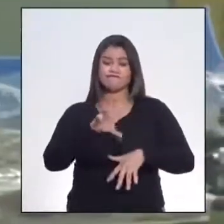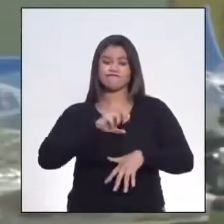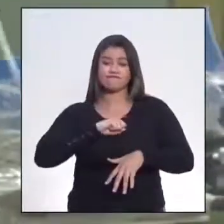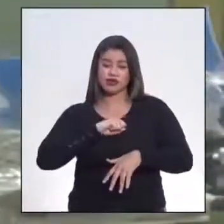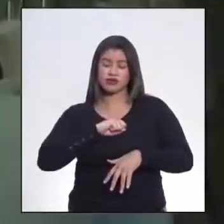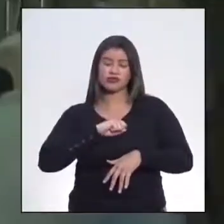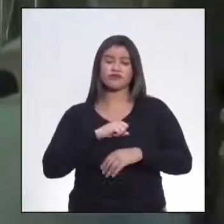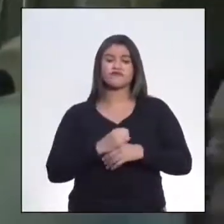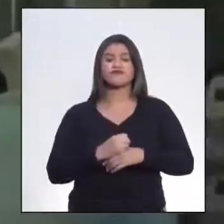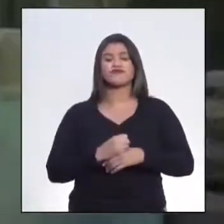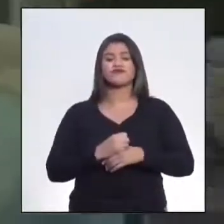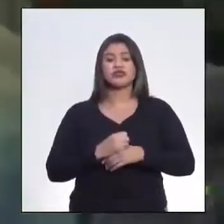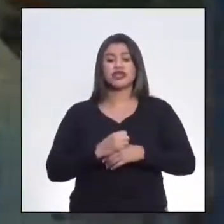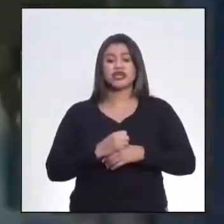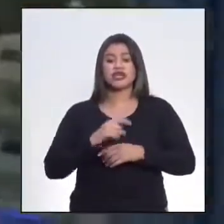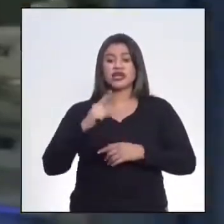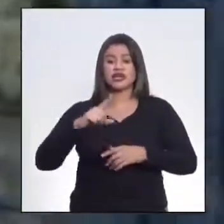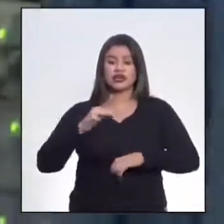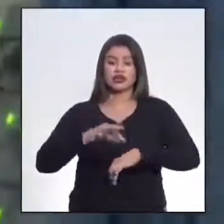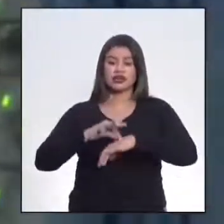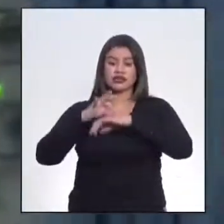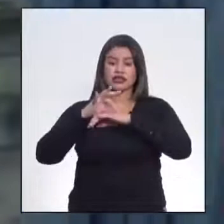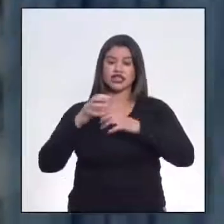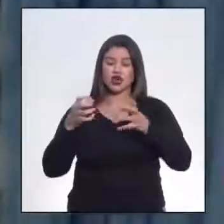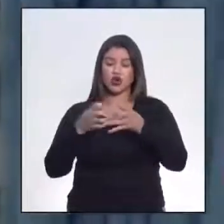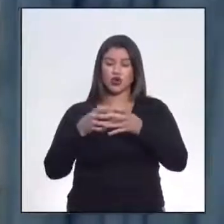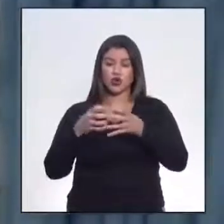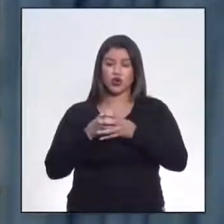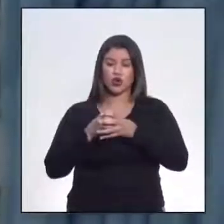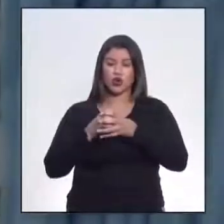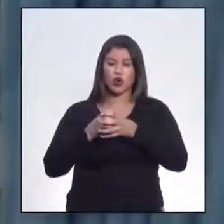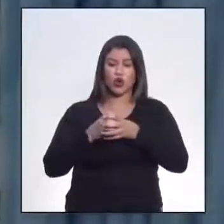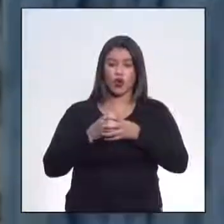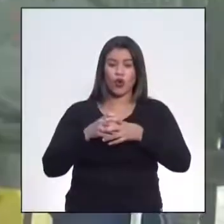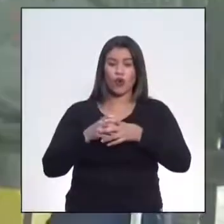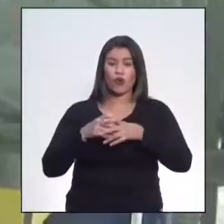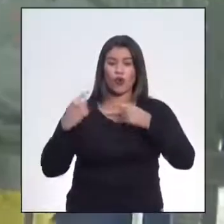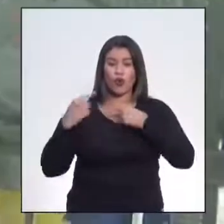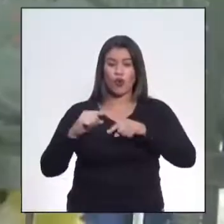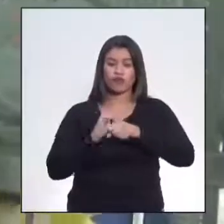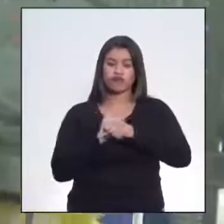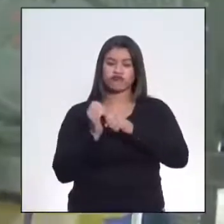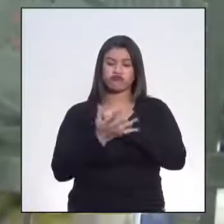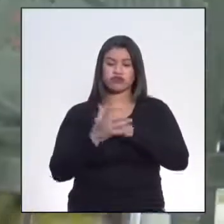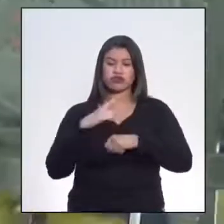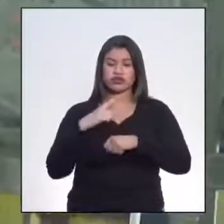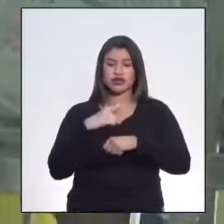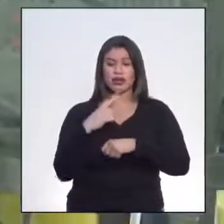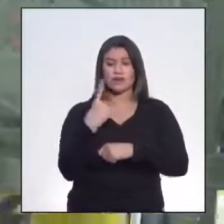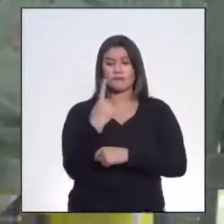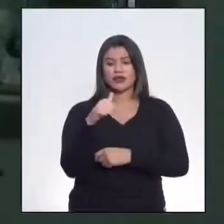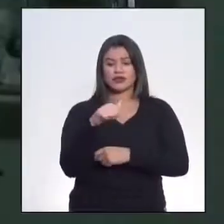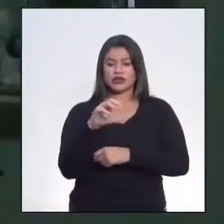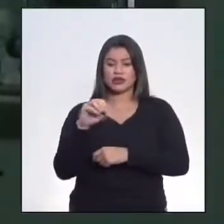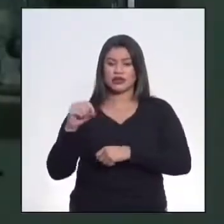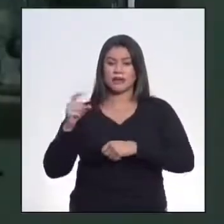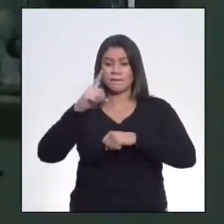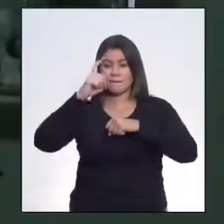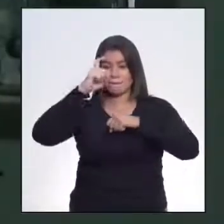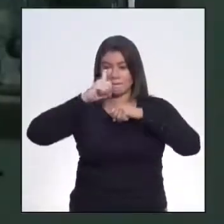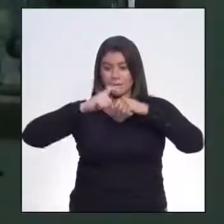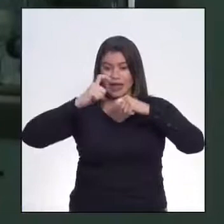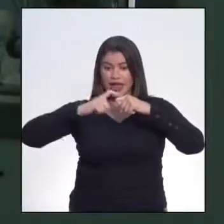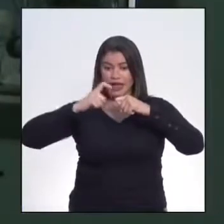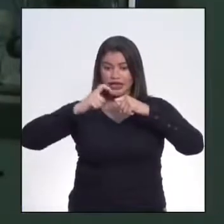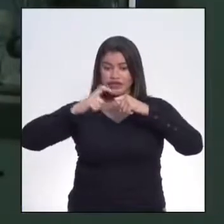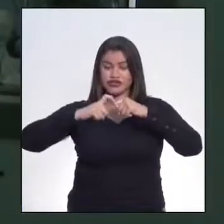luta contra o vírus. As autoridades chinesas disseram que mais de 1.700 médicos foram infectados e pelo menos